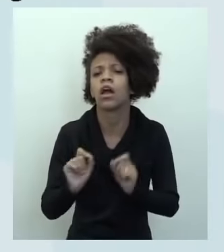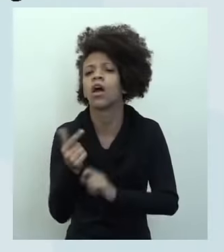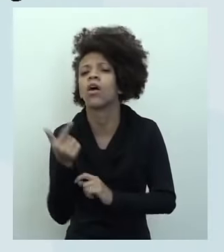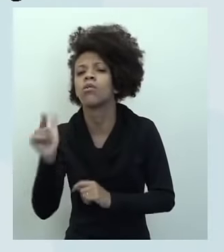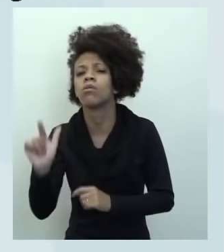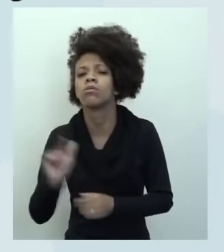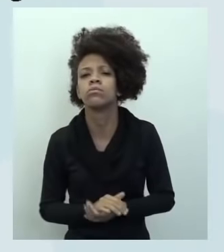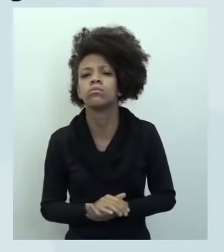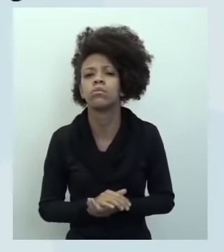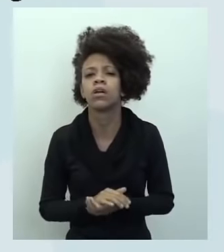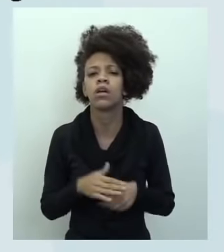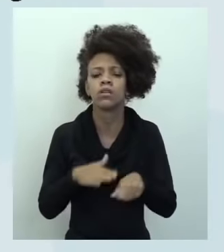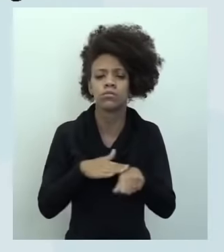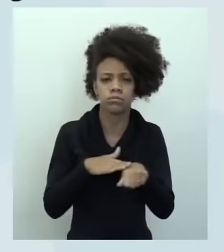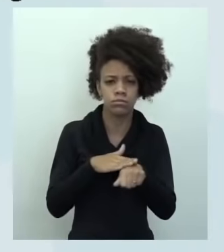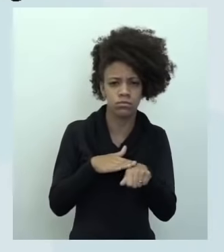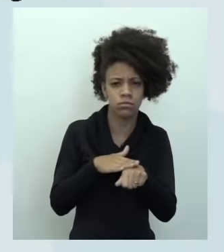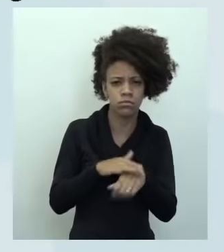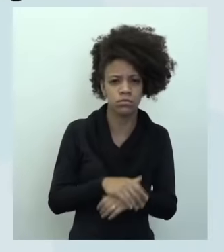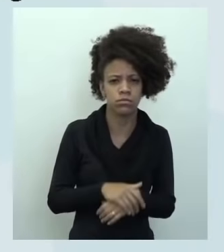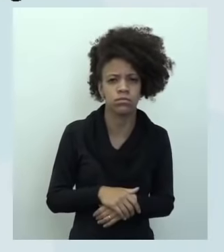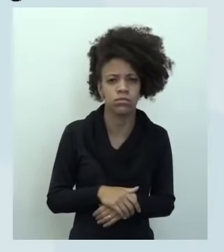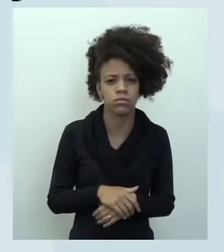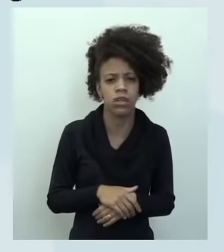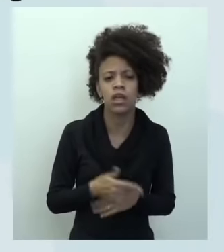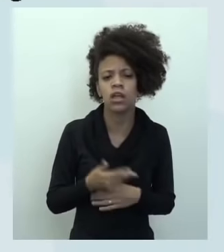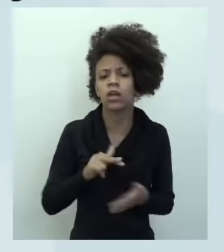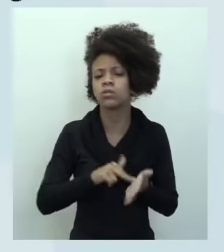feita a conversão aí de centímetros para